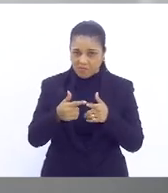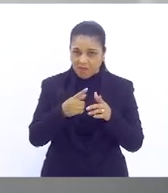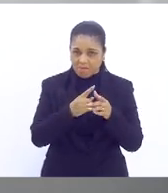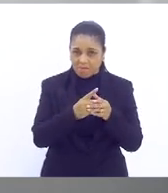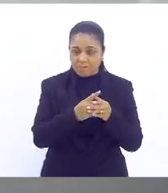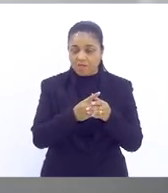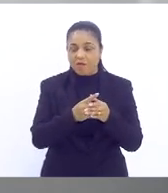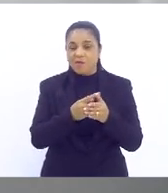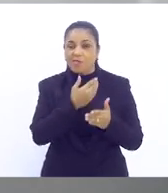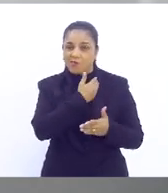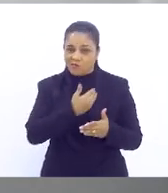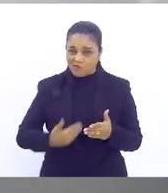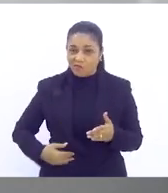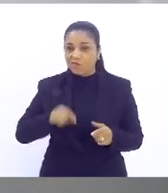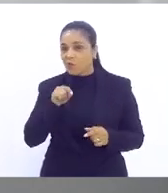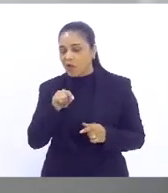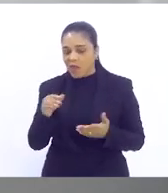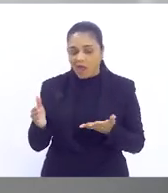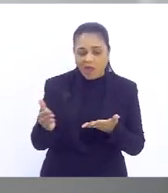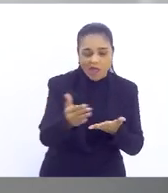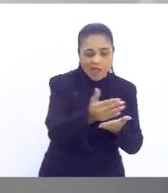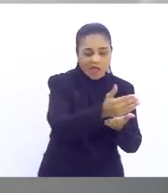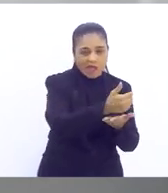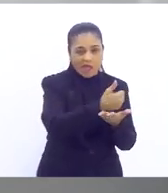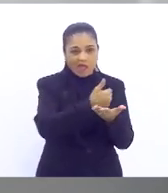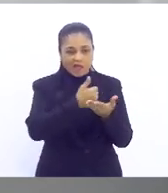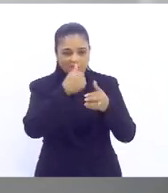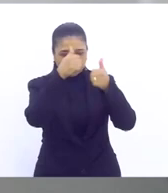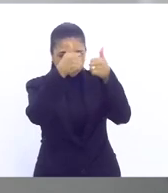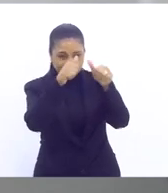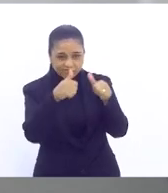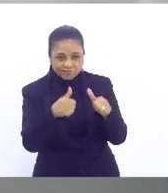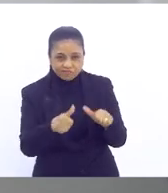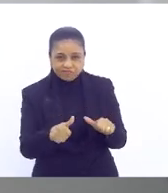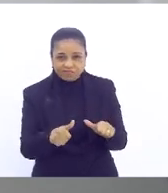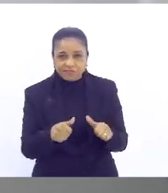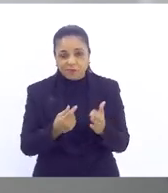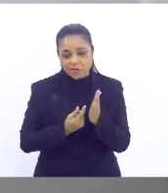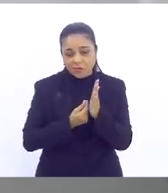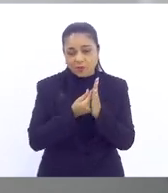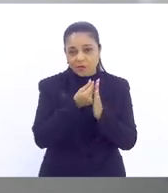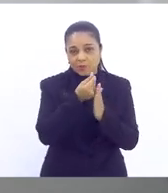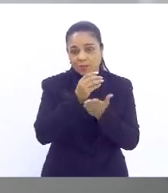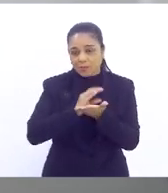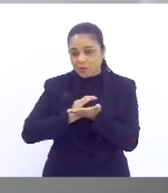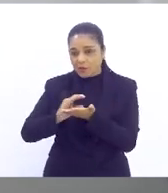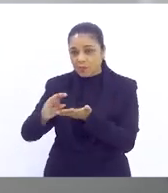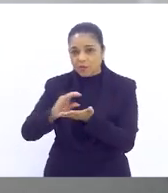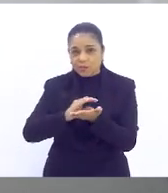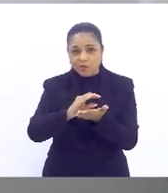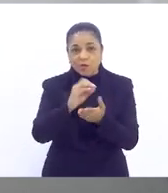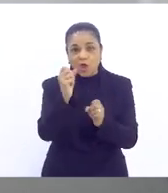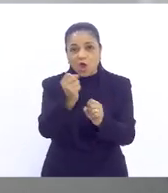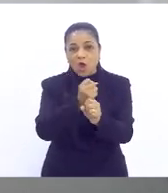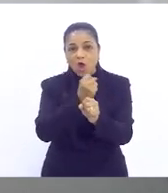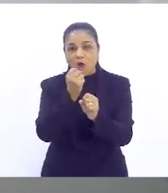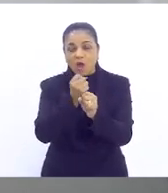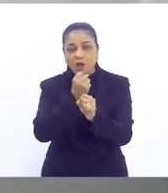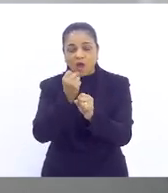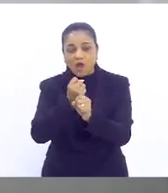análise do orçamento na aplicação de recursos por exemplo em obras